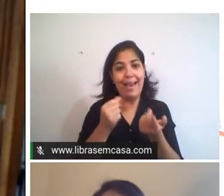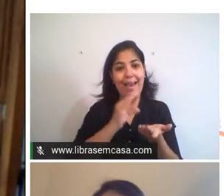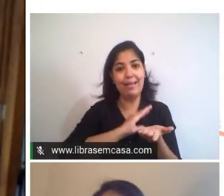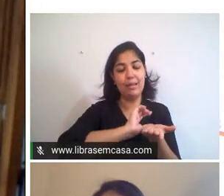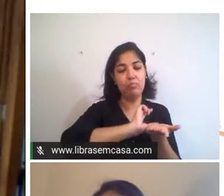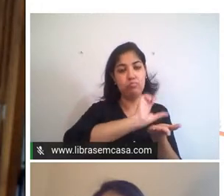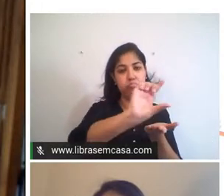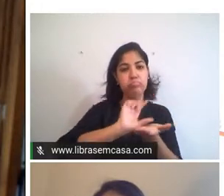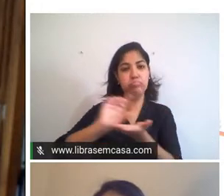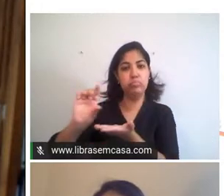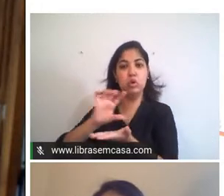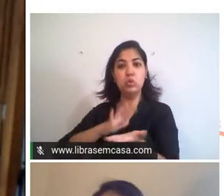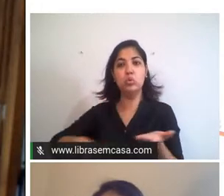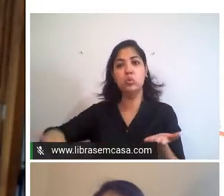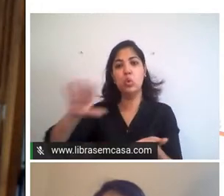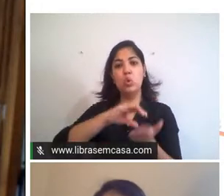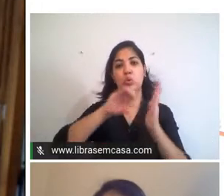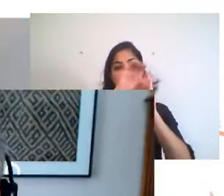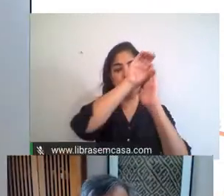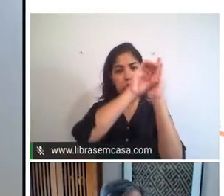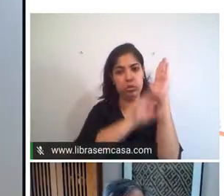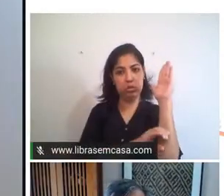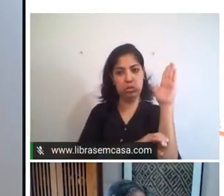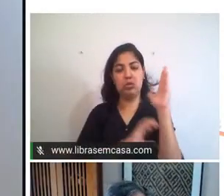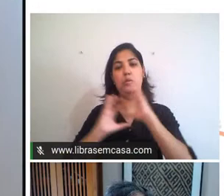nosso planeta. Obrigado pela atenção, gente.